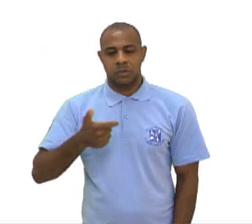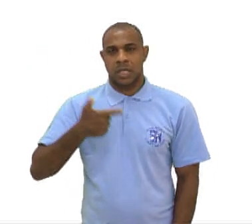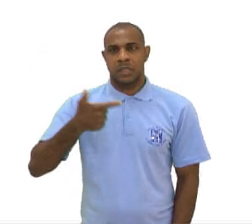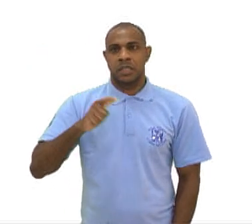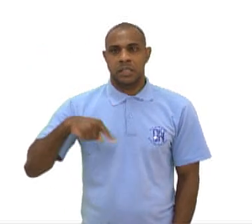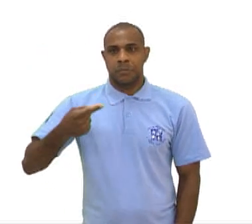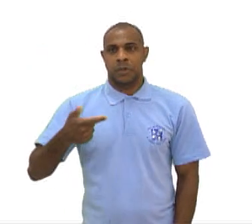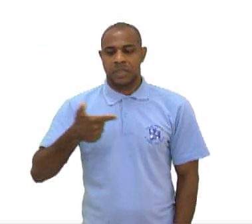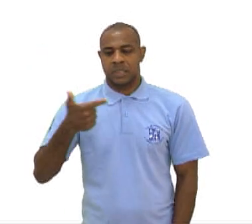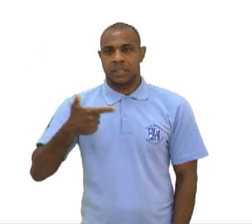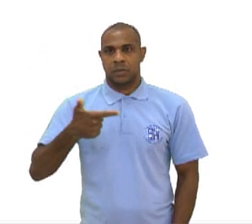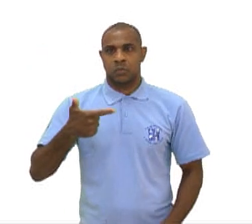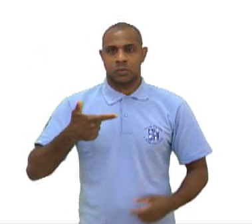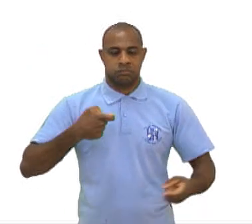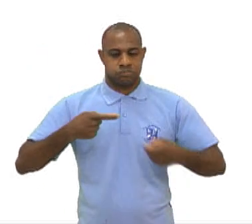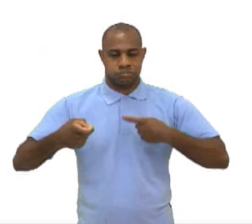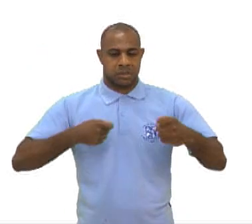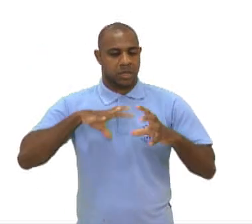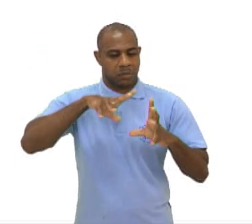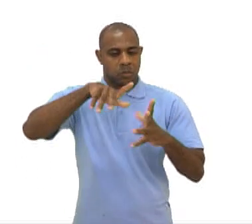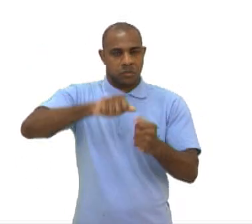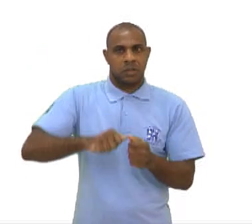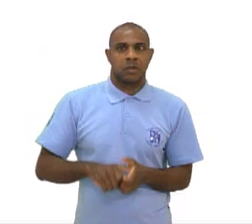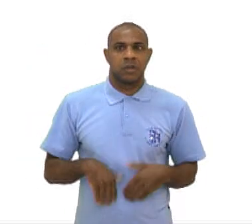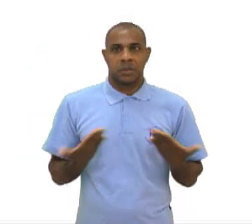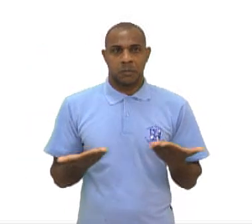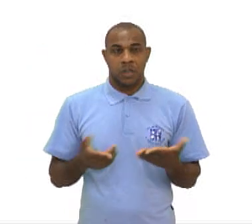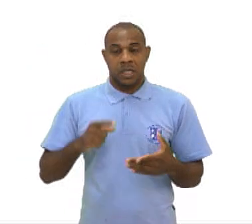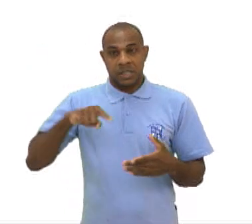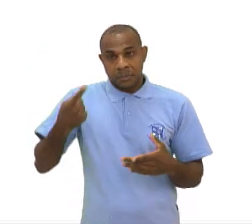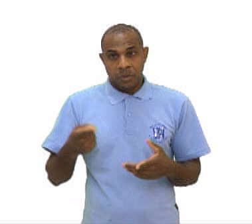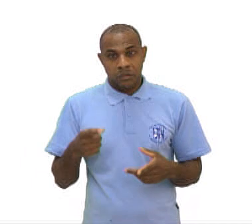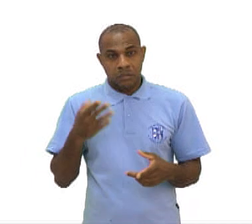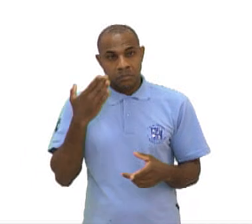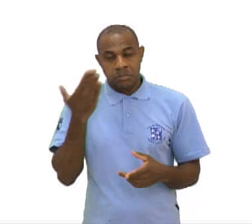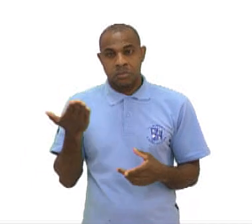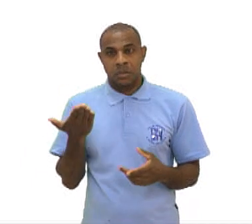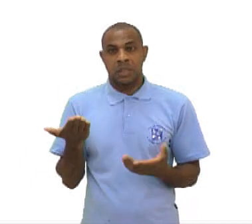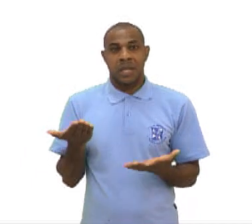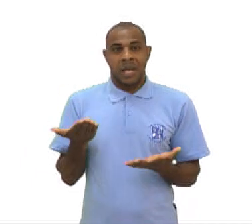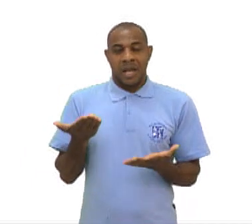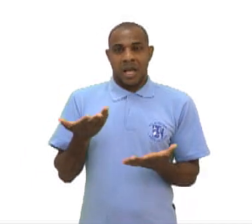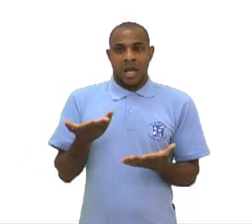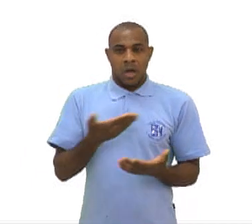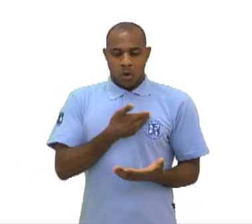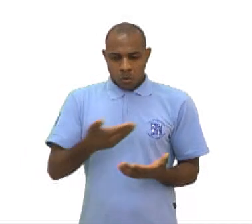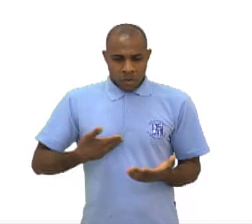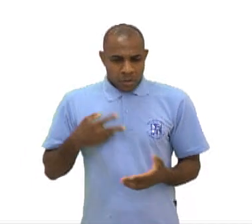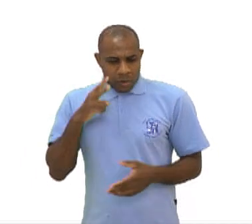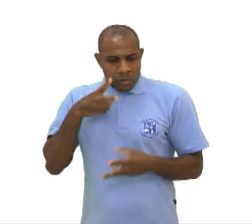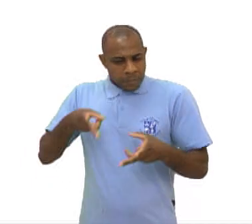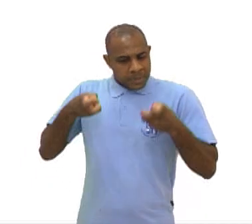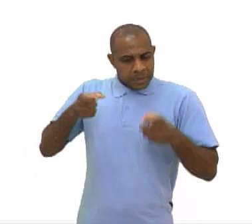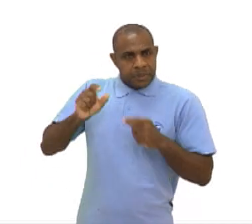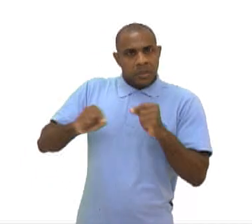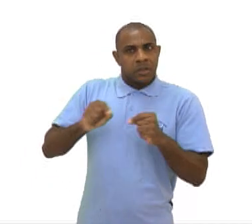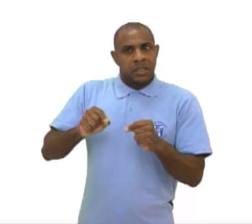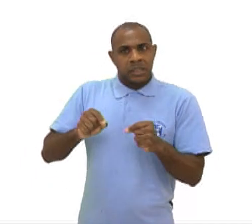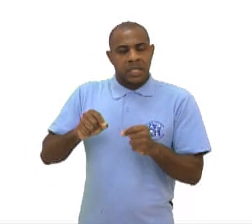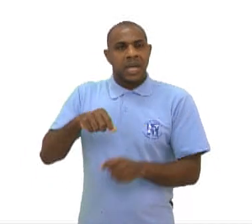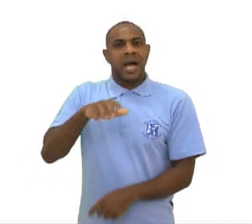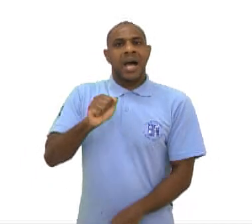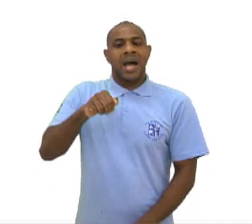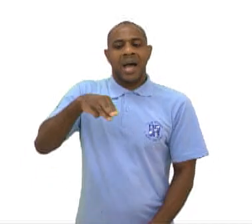Mundial. Após a guerra, os governos haviam se deparado com um enorme excedente de nitrato de amônio, ingrediente usado na fabricação